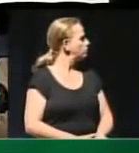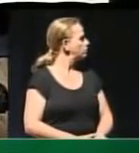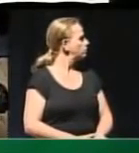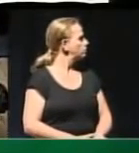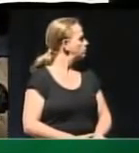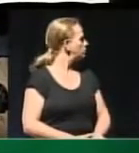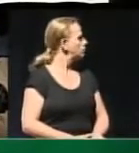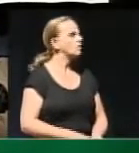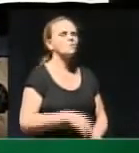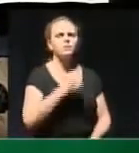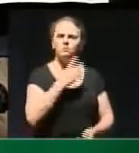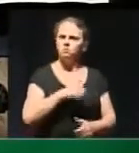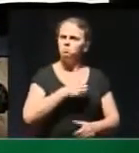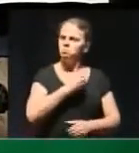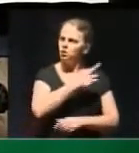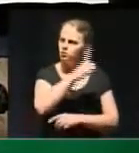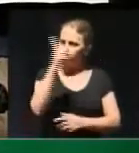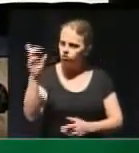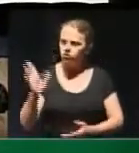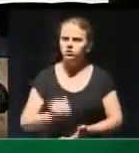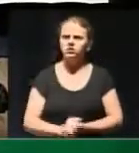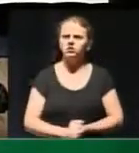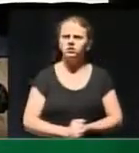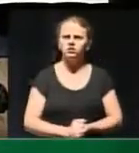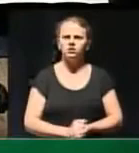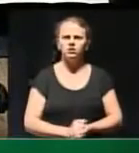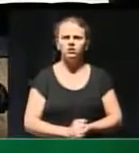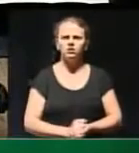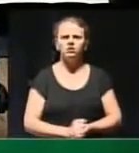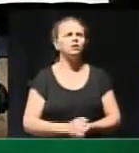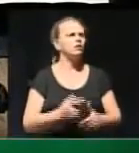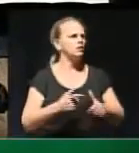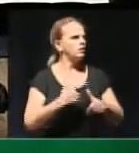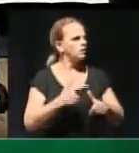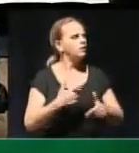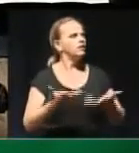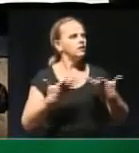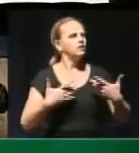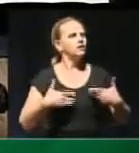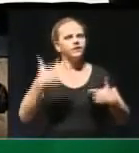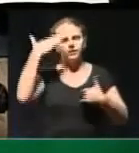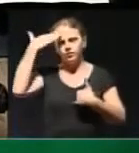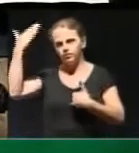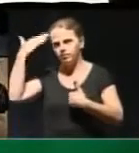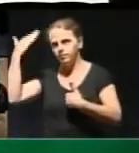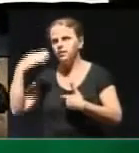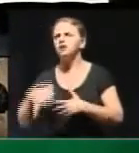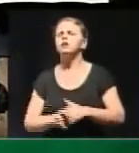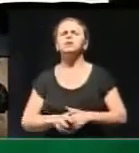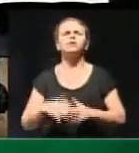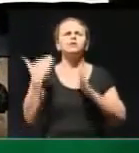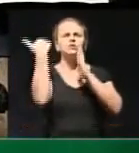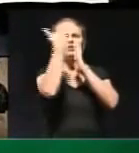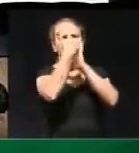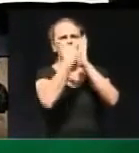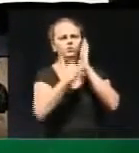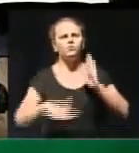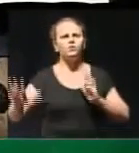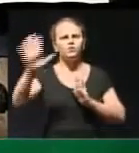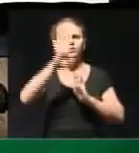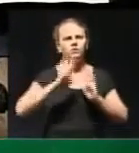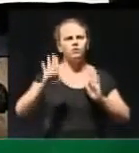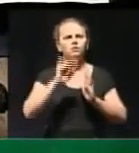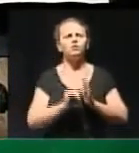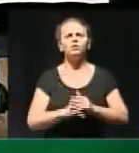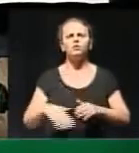Bem, bom dia. Primeiramente, gostaria de agradecer o convite do Programa Nacional e toda a organização